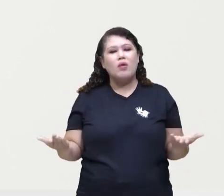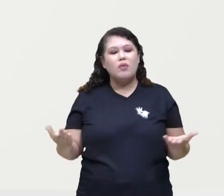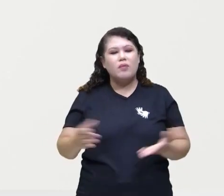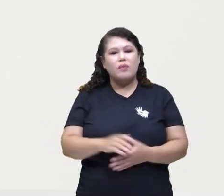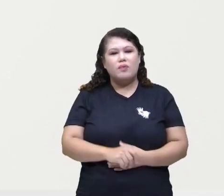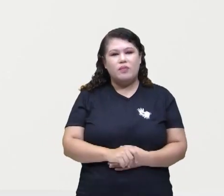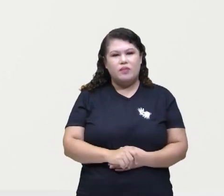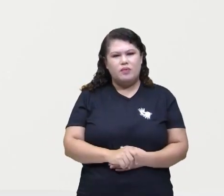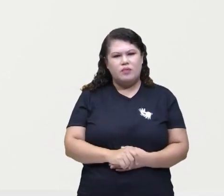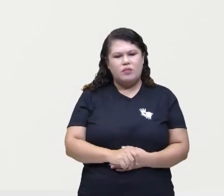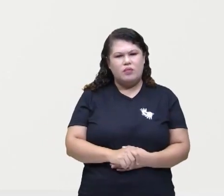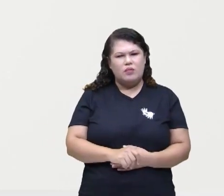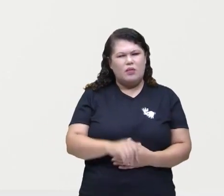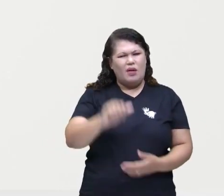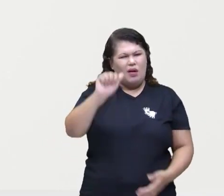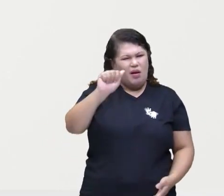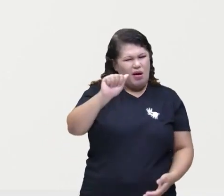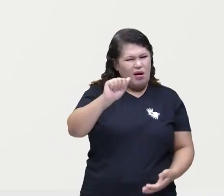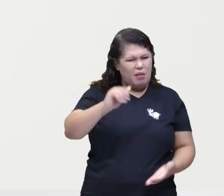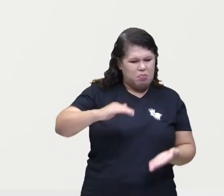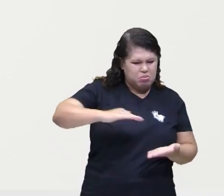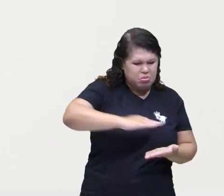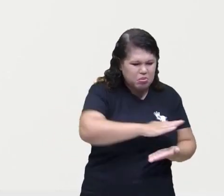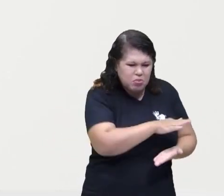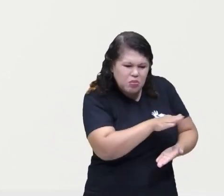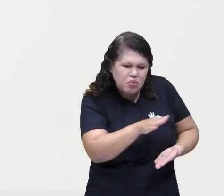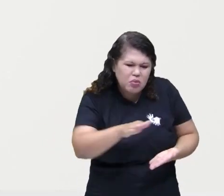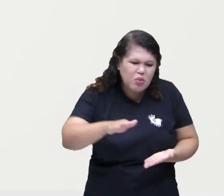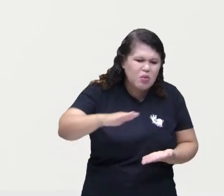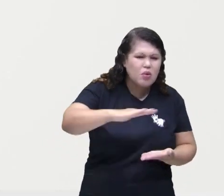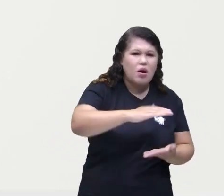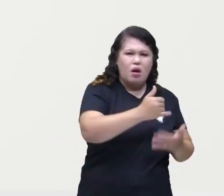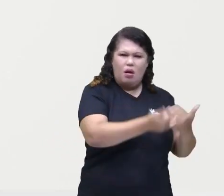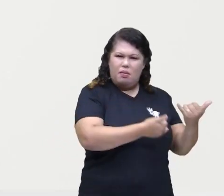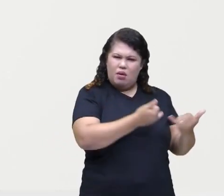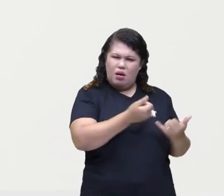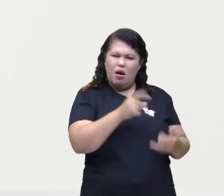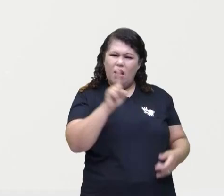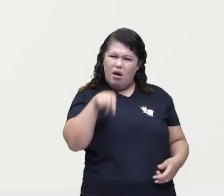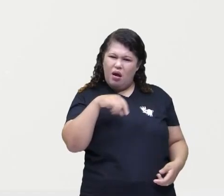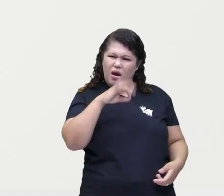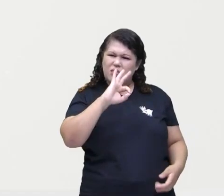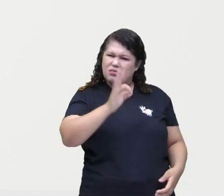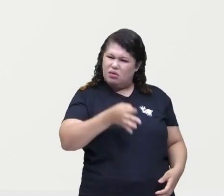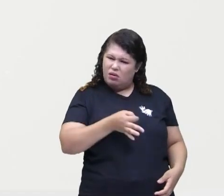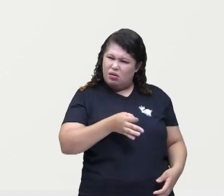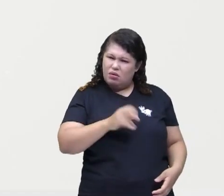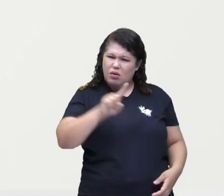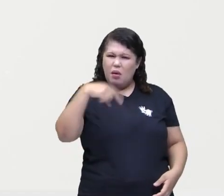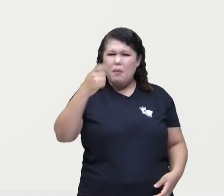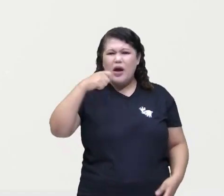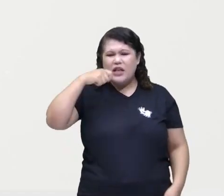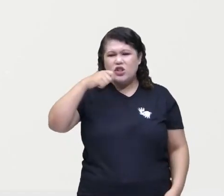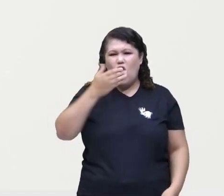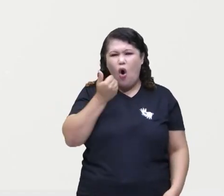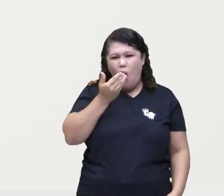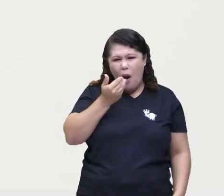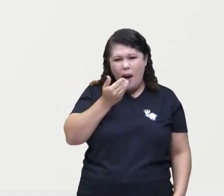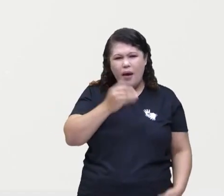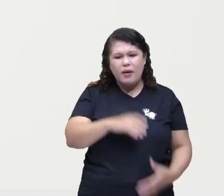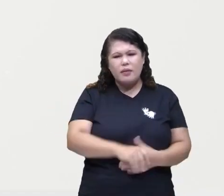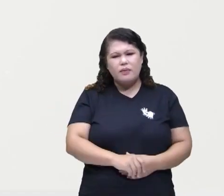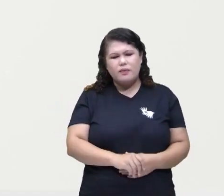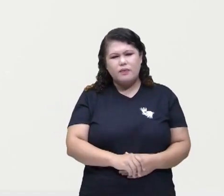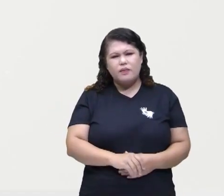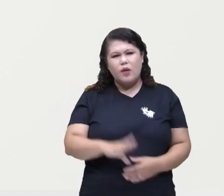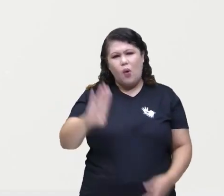refeições, brincar de carrinho? É o correto a se fazer depois de comer alguma coisa? Ou ele vai